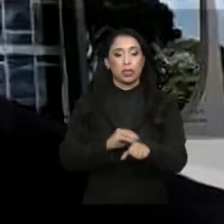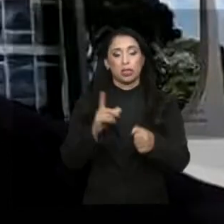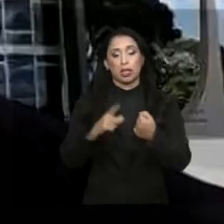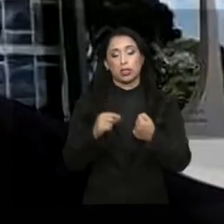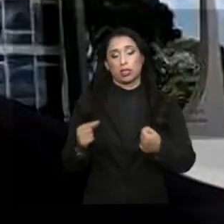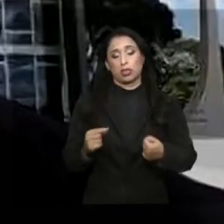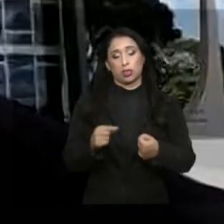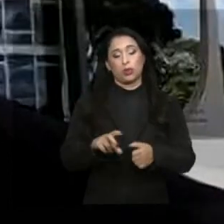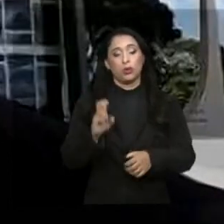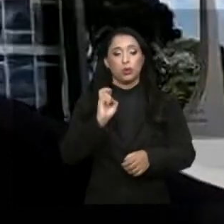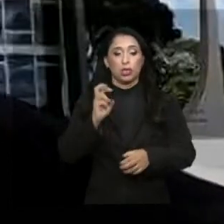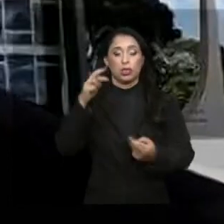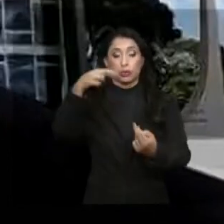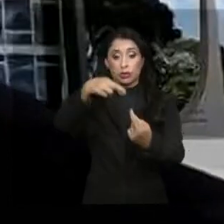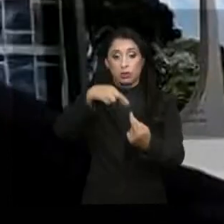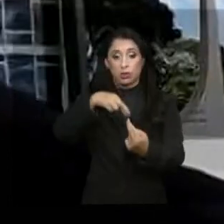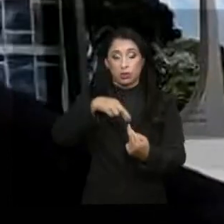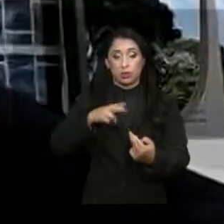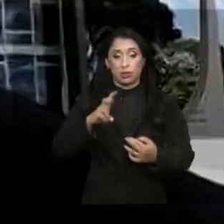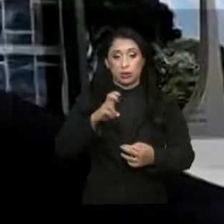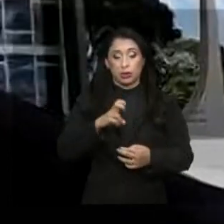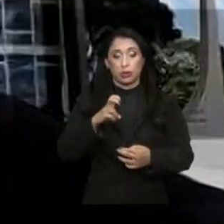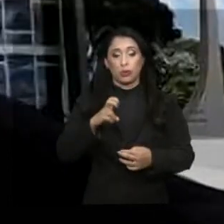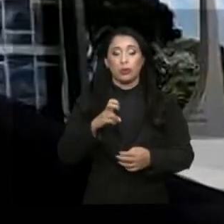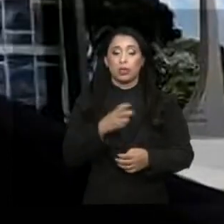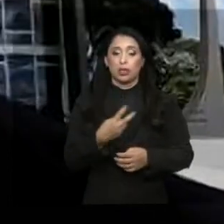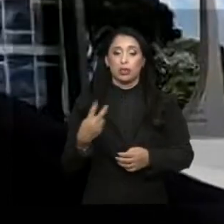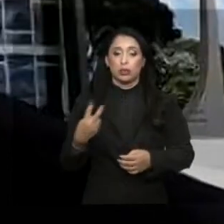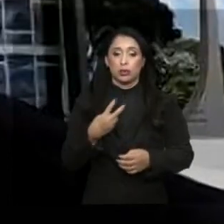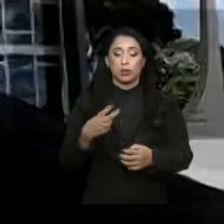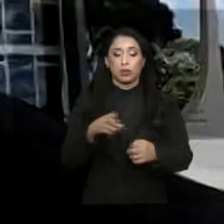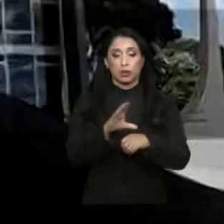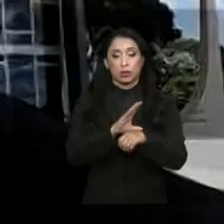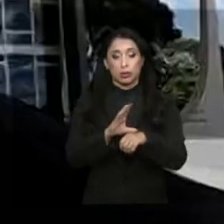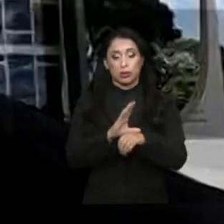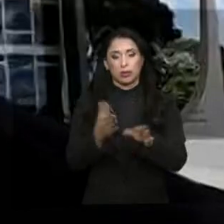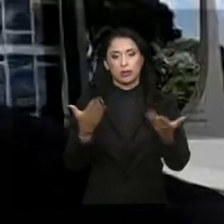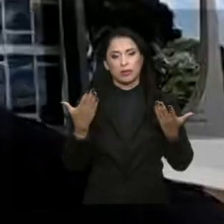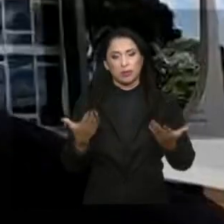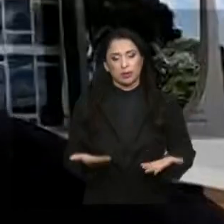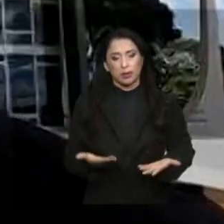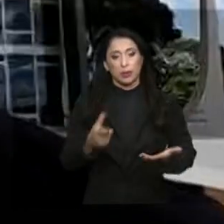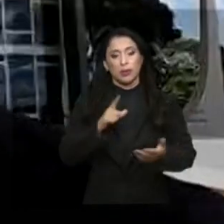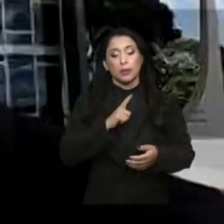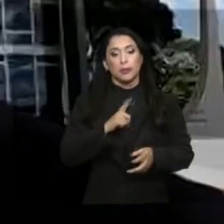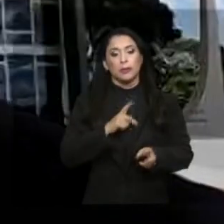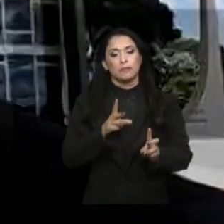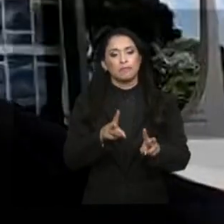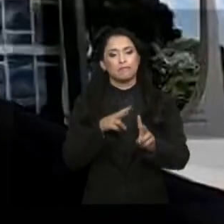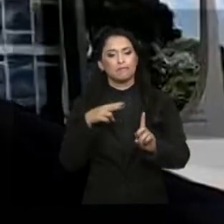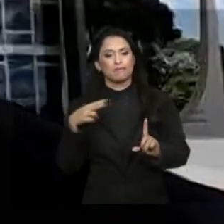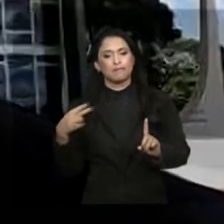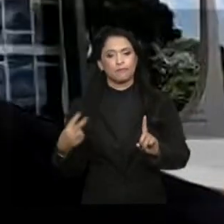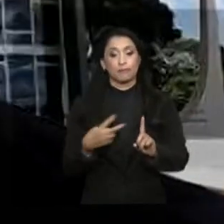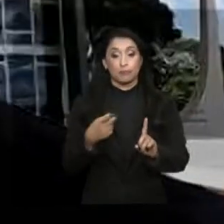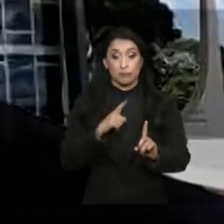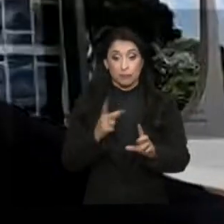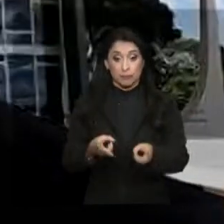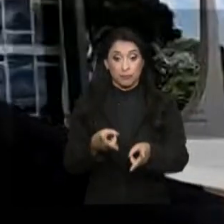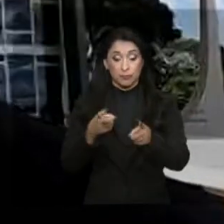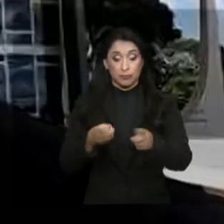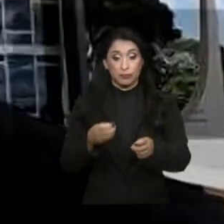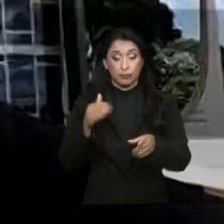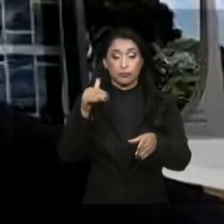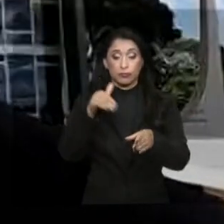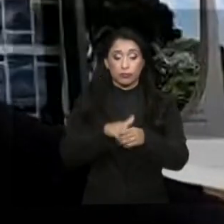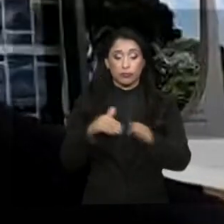5º, inciso 52 da Constituição. Dessa perspectiva, portanto, verificada a ocorrência de